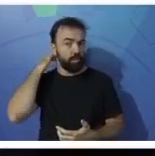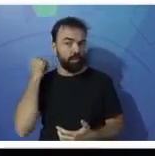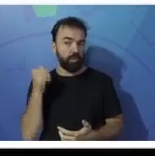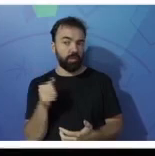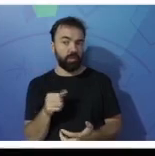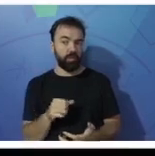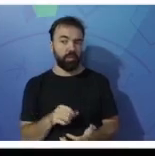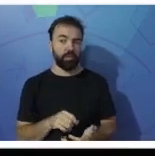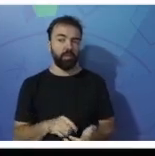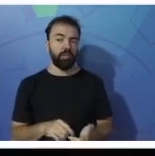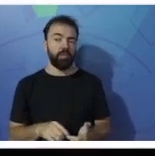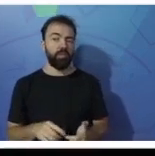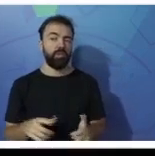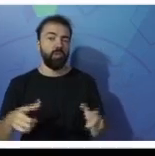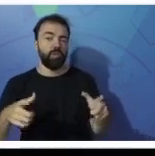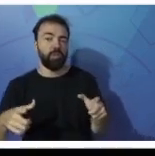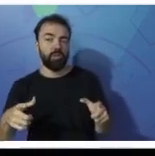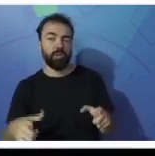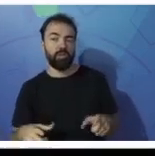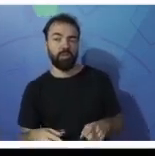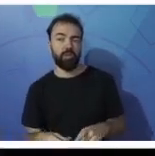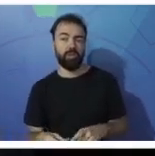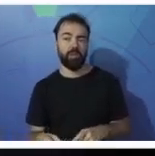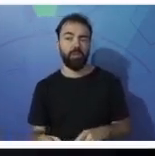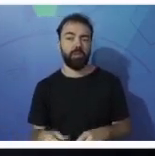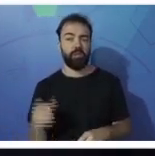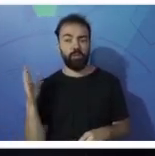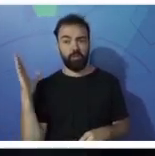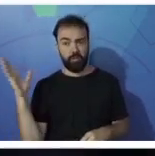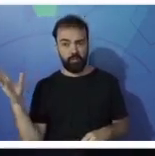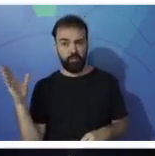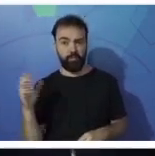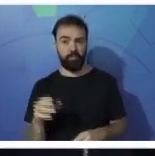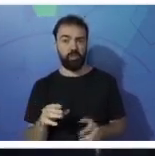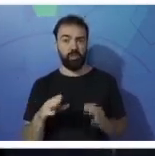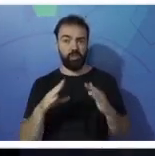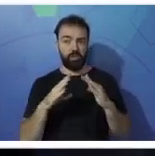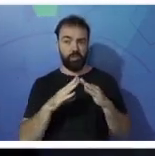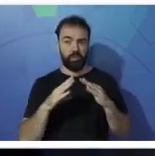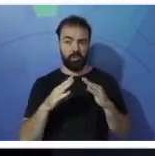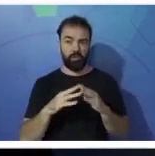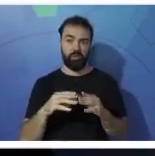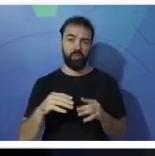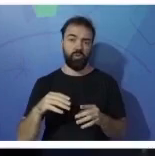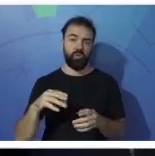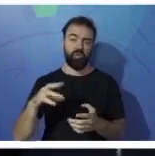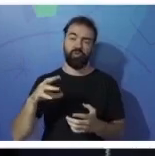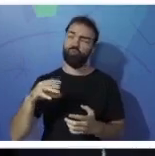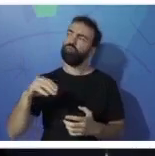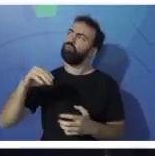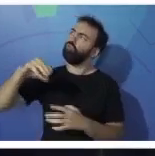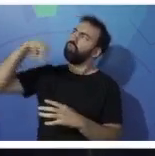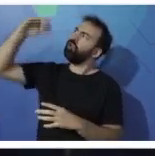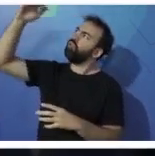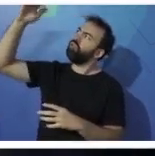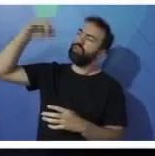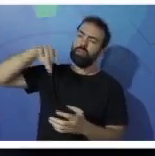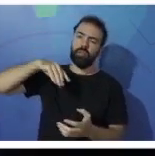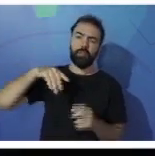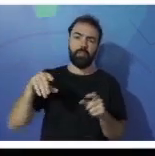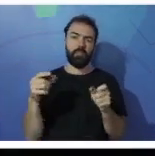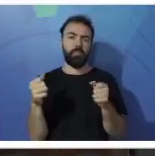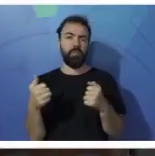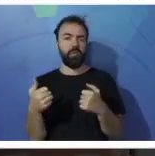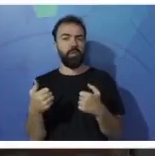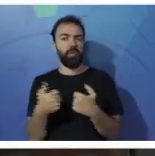Foi escrita, né, o local Casa do Penhasco, topo do mundo, perto do